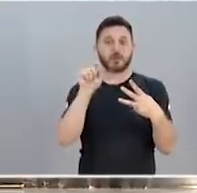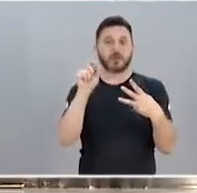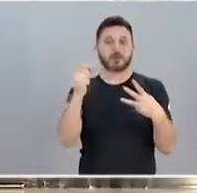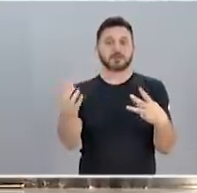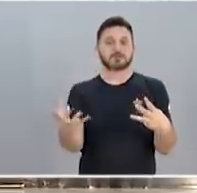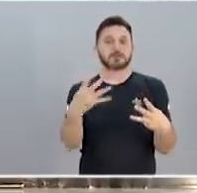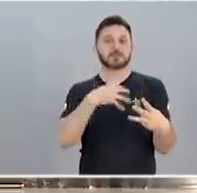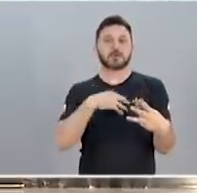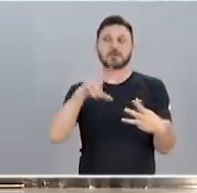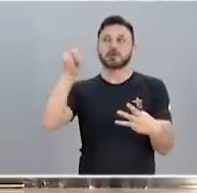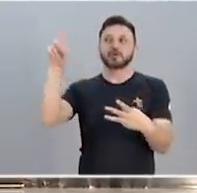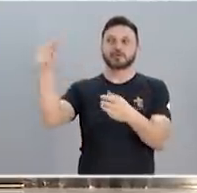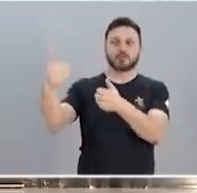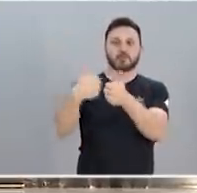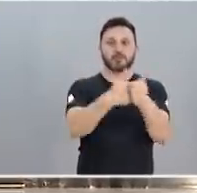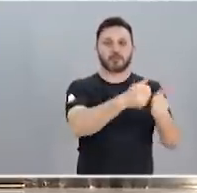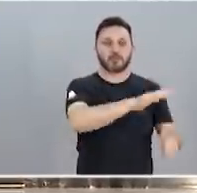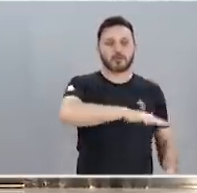Deus,